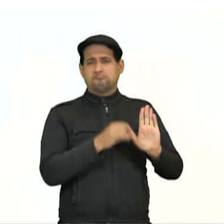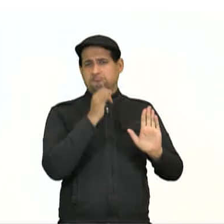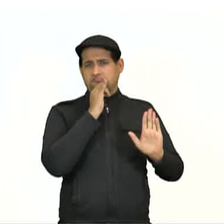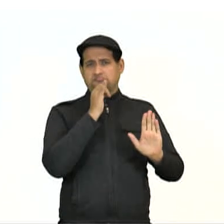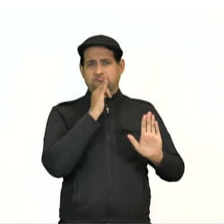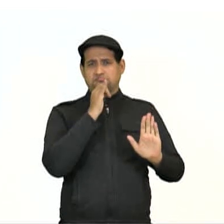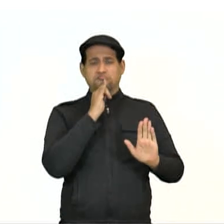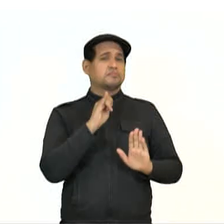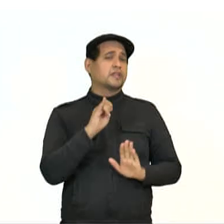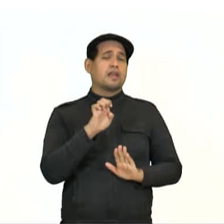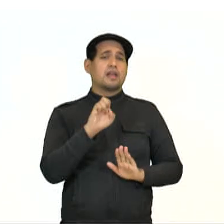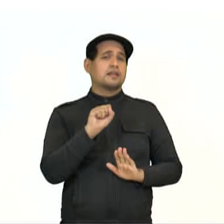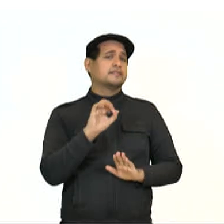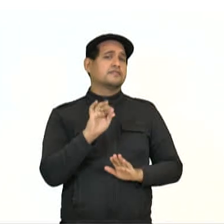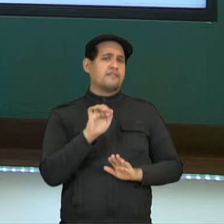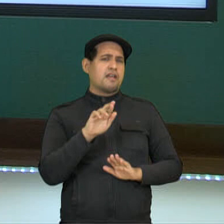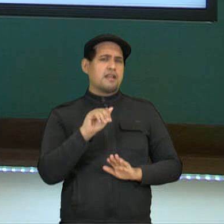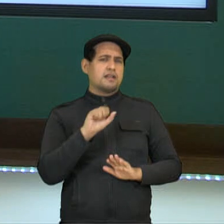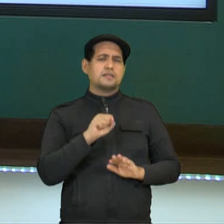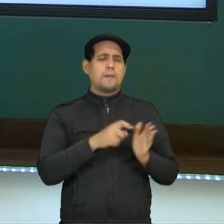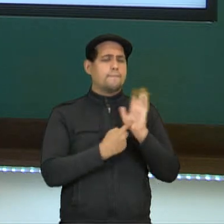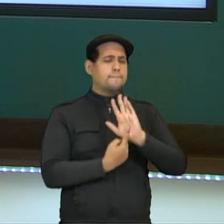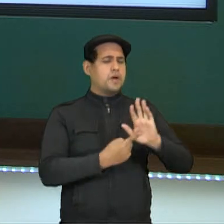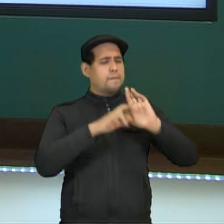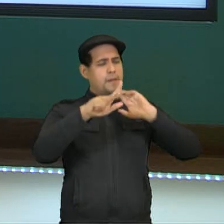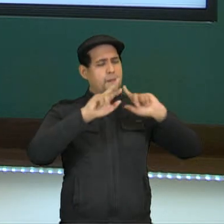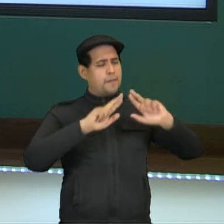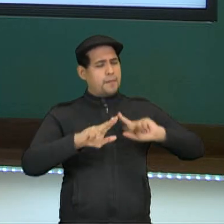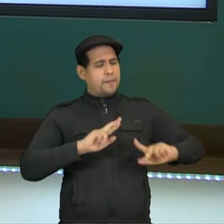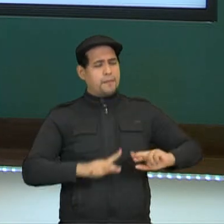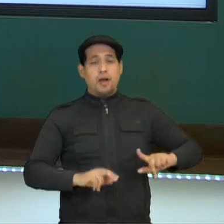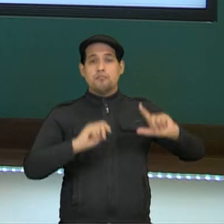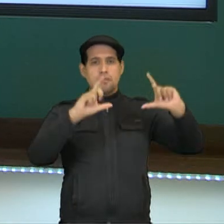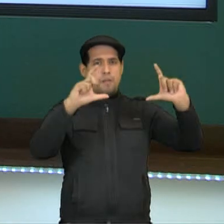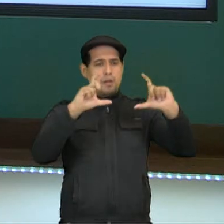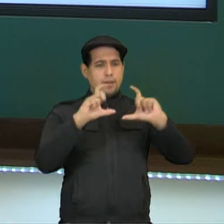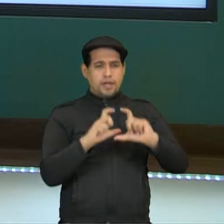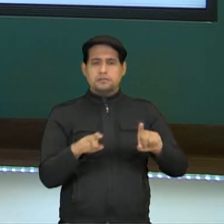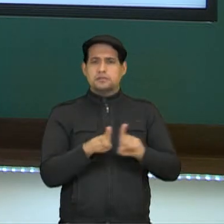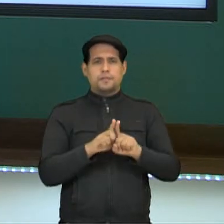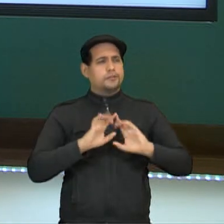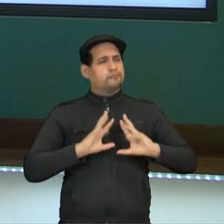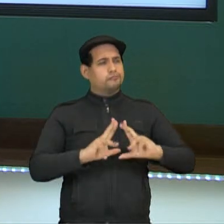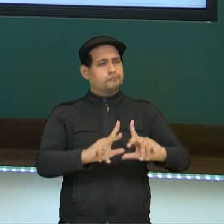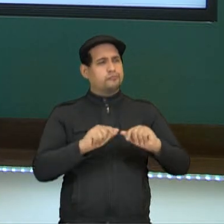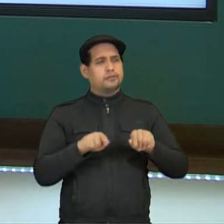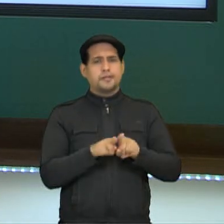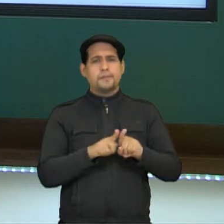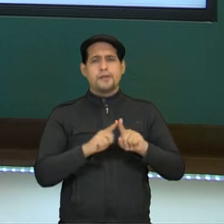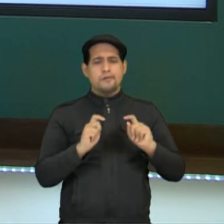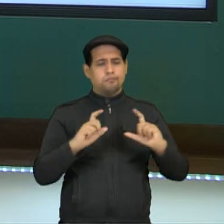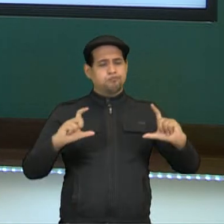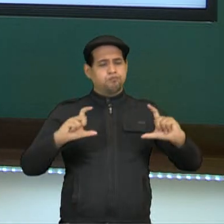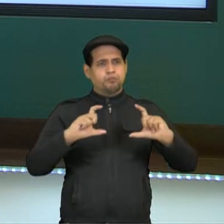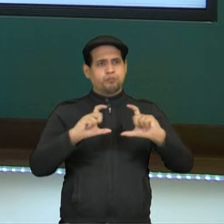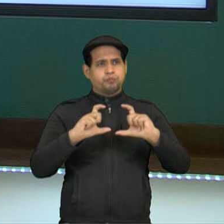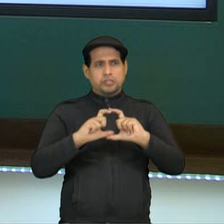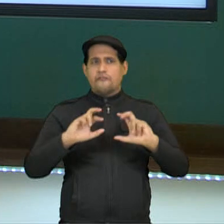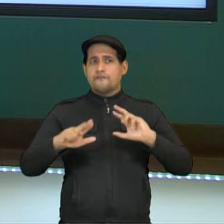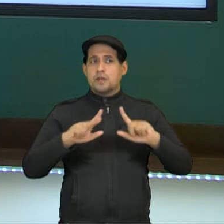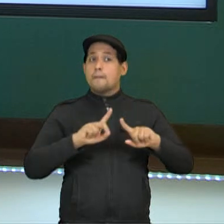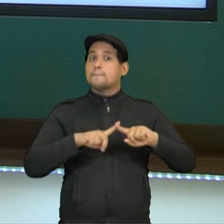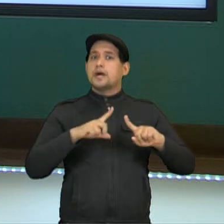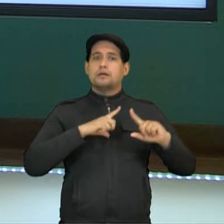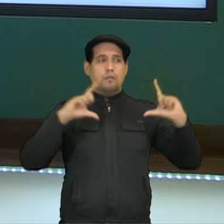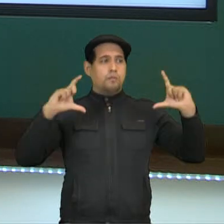das esferas, mostrando uma diversidade no tamanho dessas esferas, né, de todos os tamanhos diferentes, mas